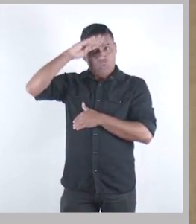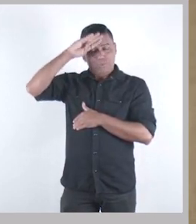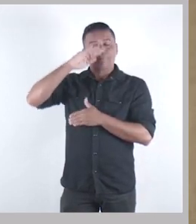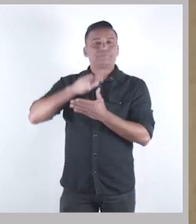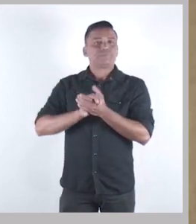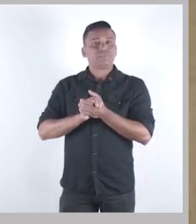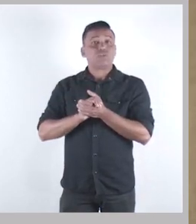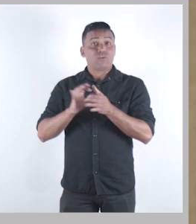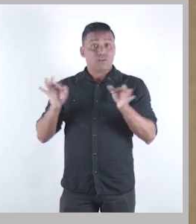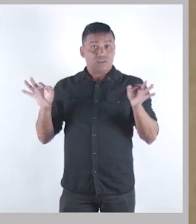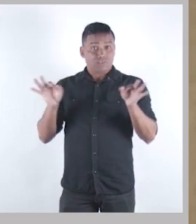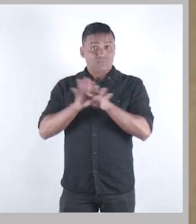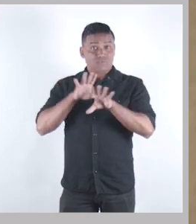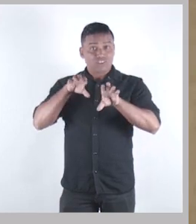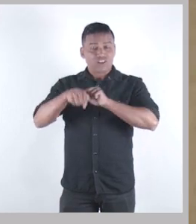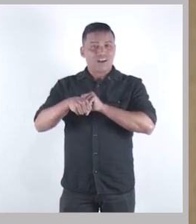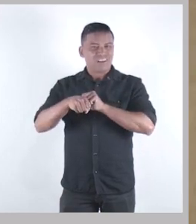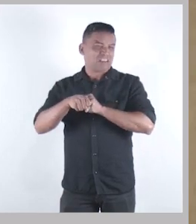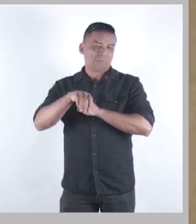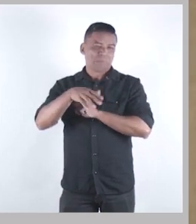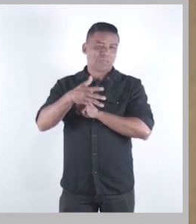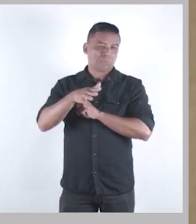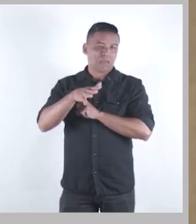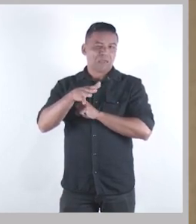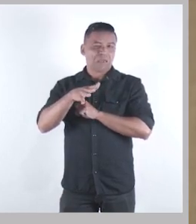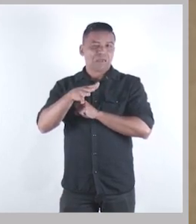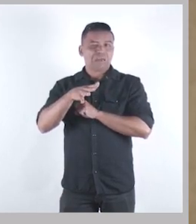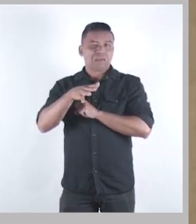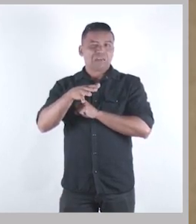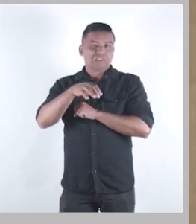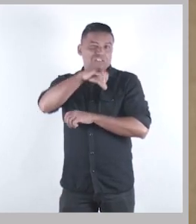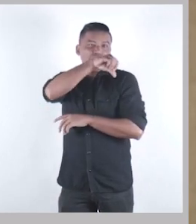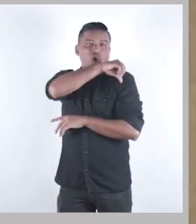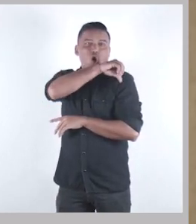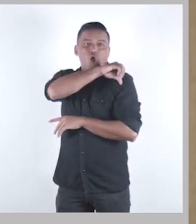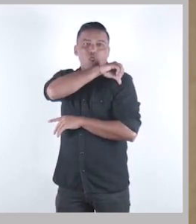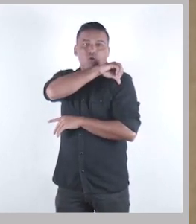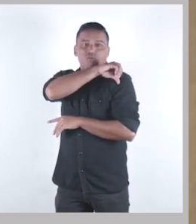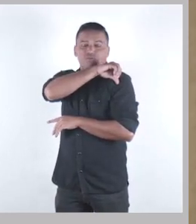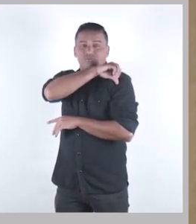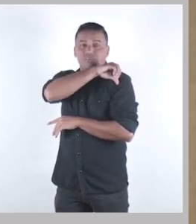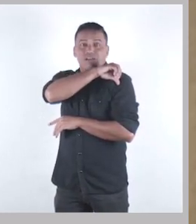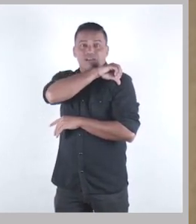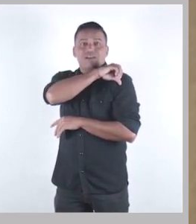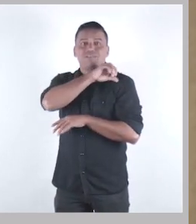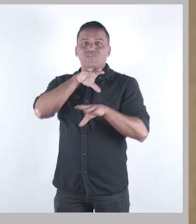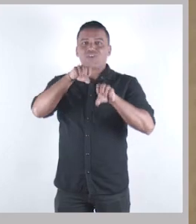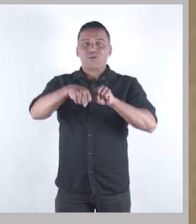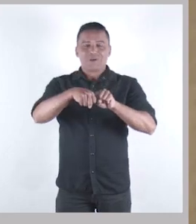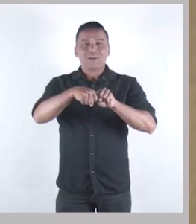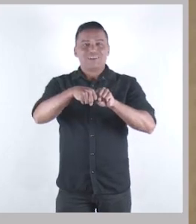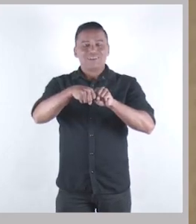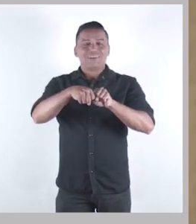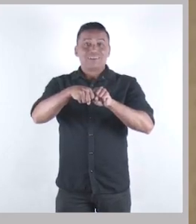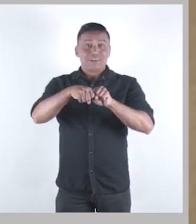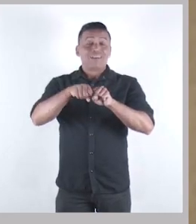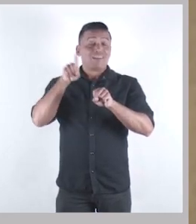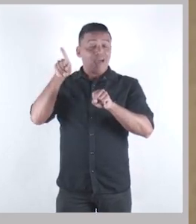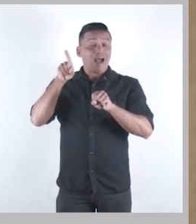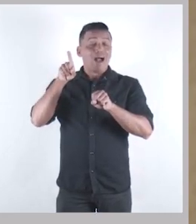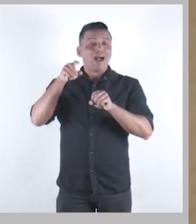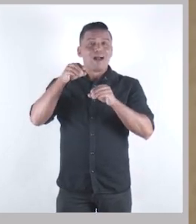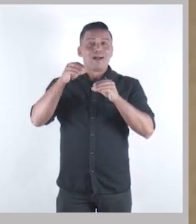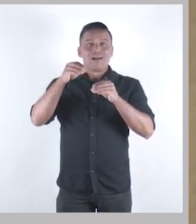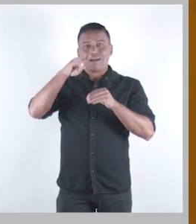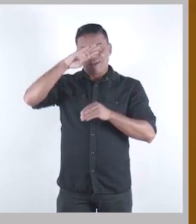como nós chamamos, né? Que é equivalente mais ou menos, seria equivalente à nona série. Né? A gente fecha os estudos lá. E Cuba, para